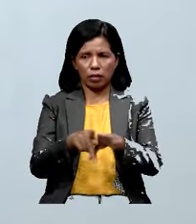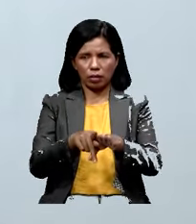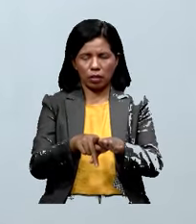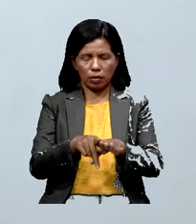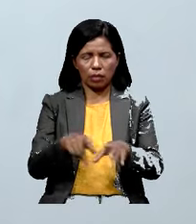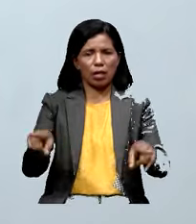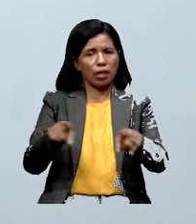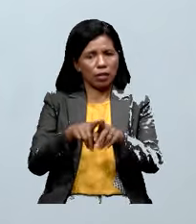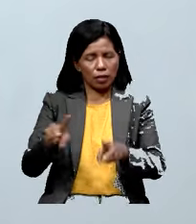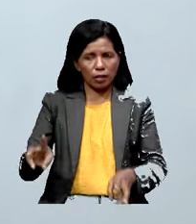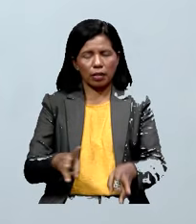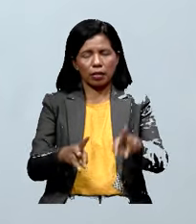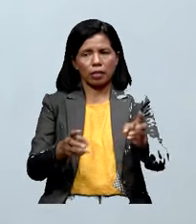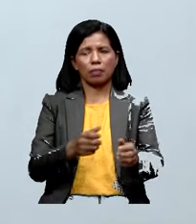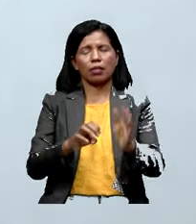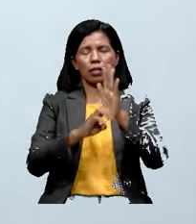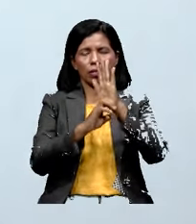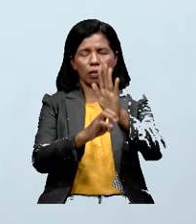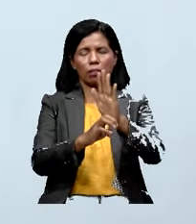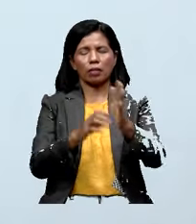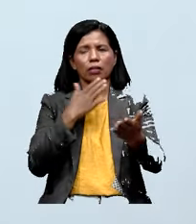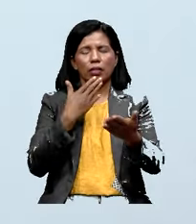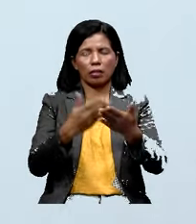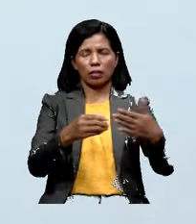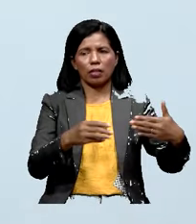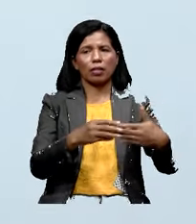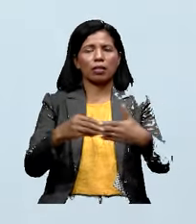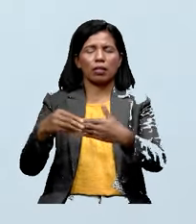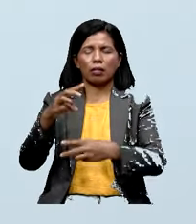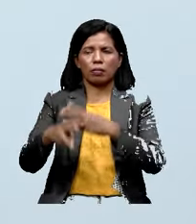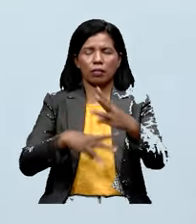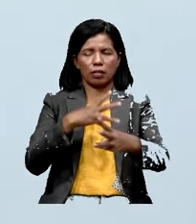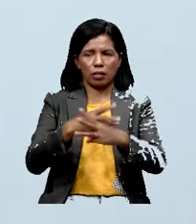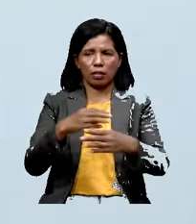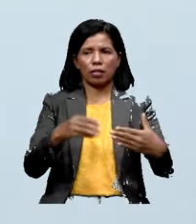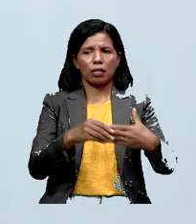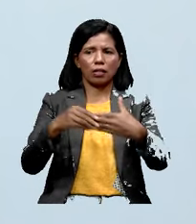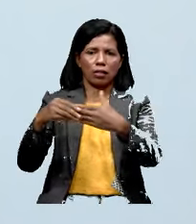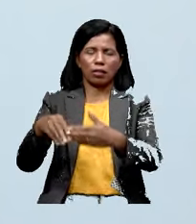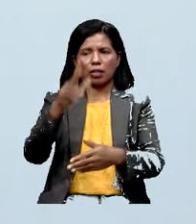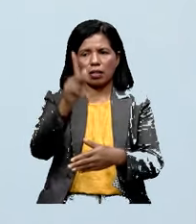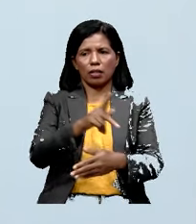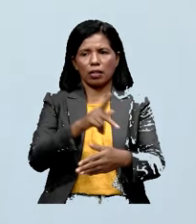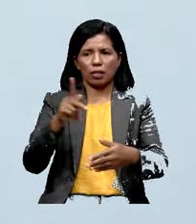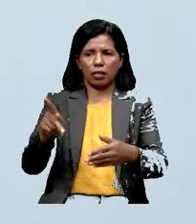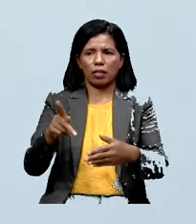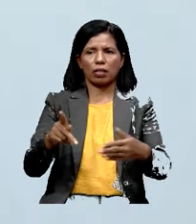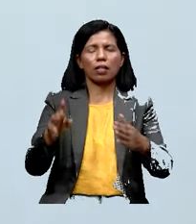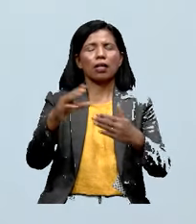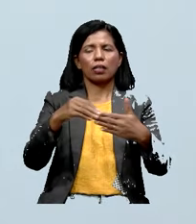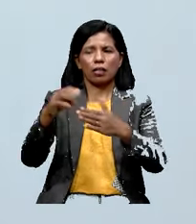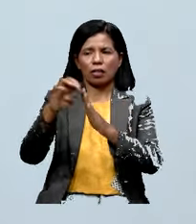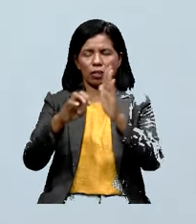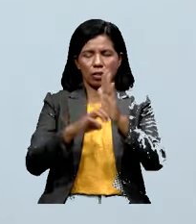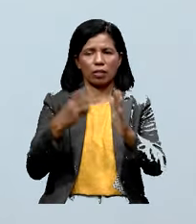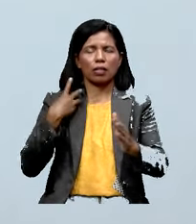dalang, la sai banati ida pai tenia líder sira mundial no mos dia líder católico no tos líder estado nenia líder